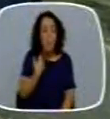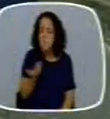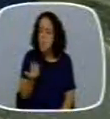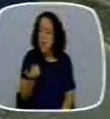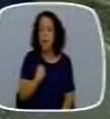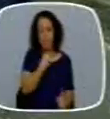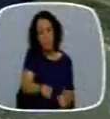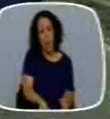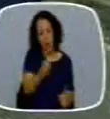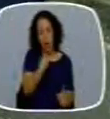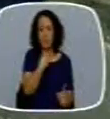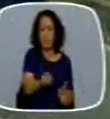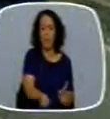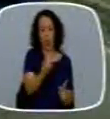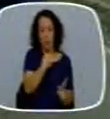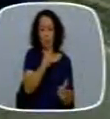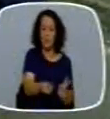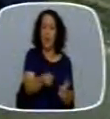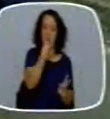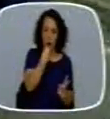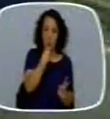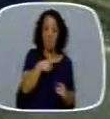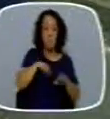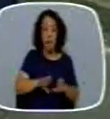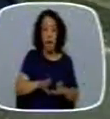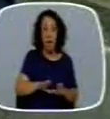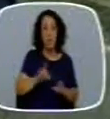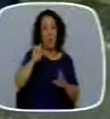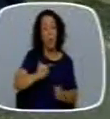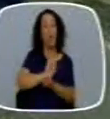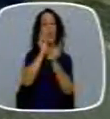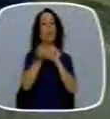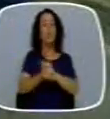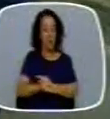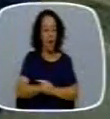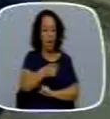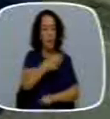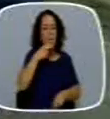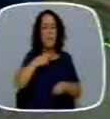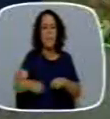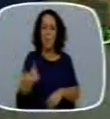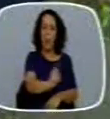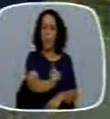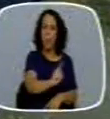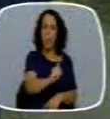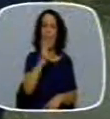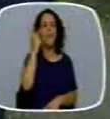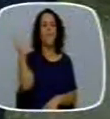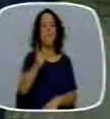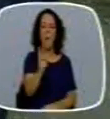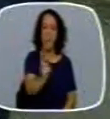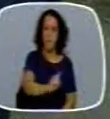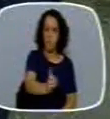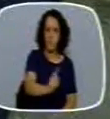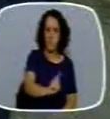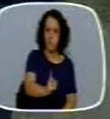ao contrário, diz, ora, não gastes energia porque não tens energia suficiente para viver. E isto é importante que as